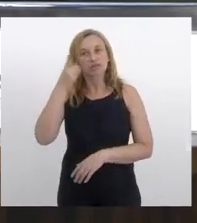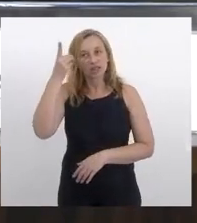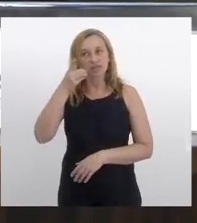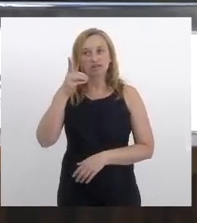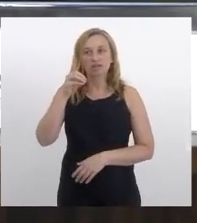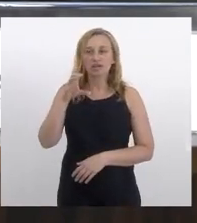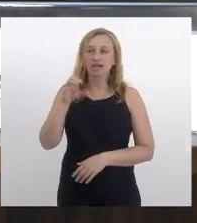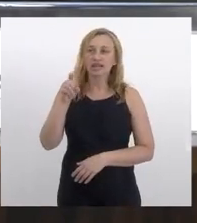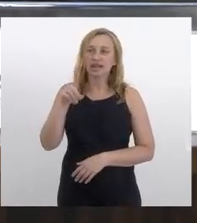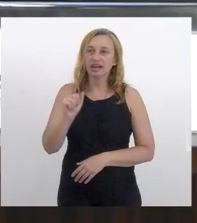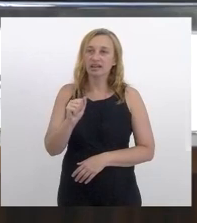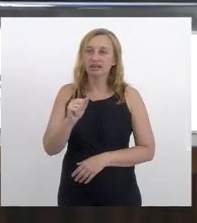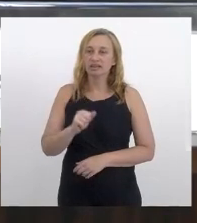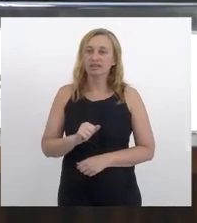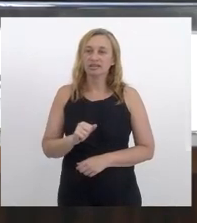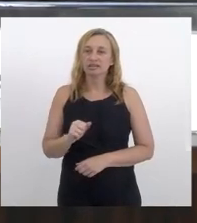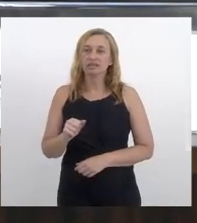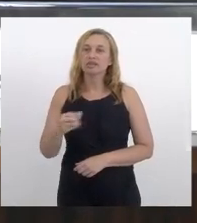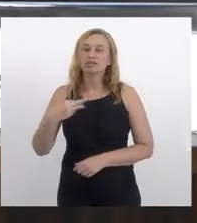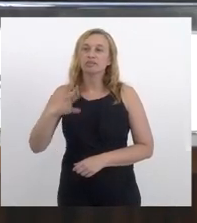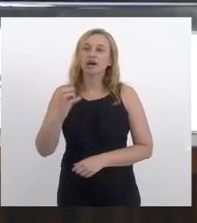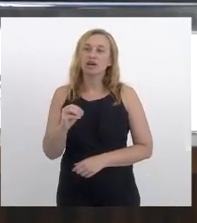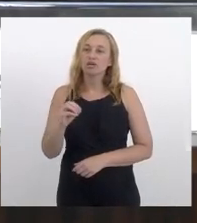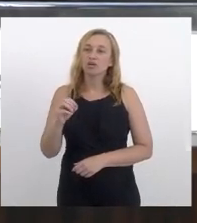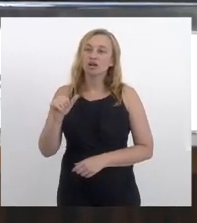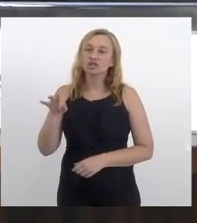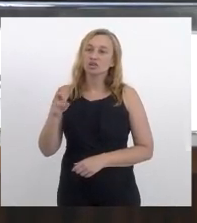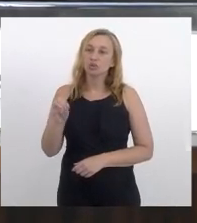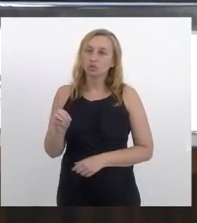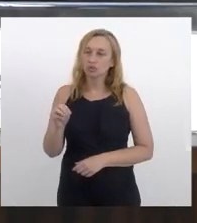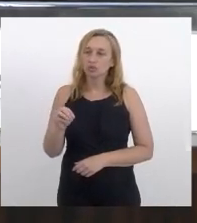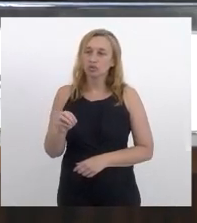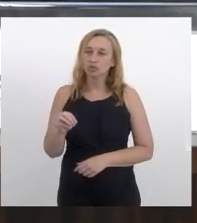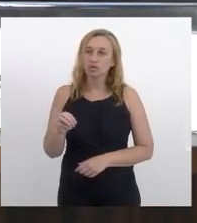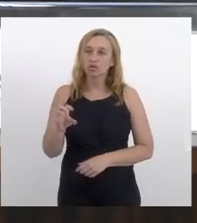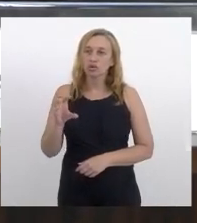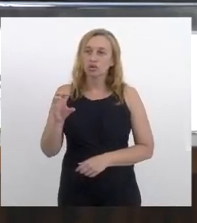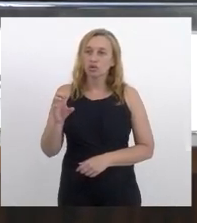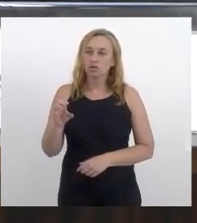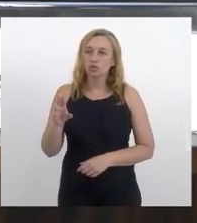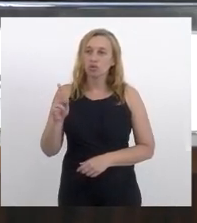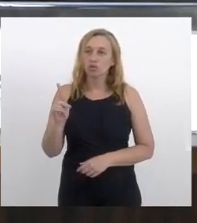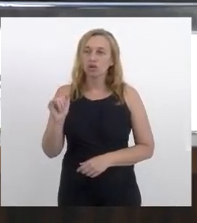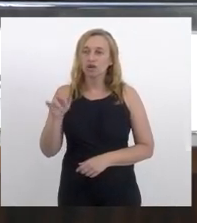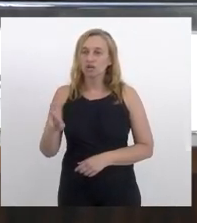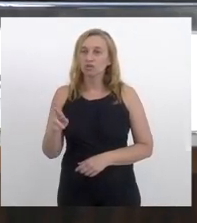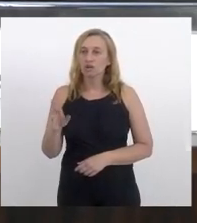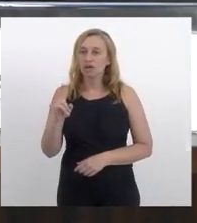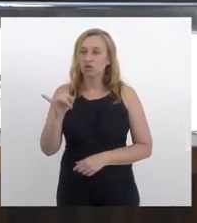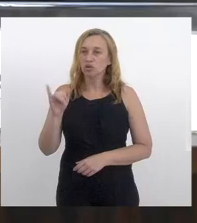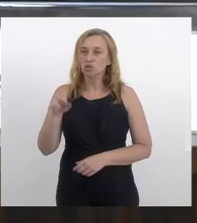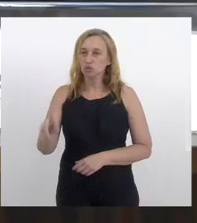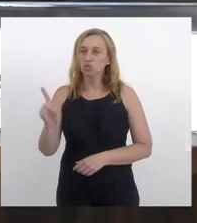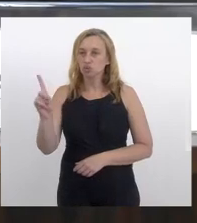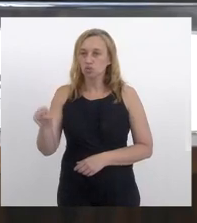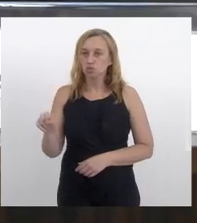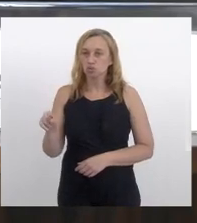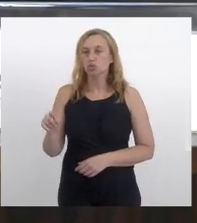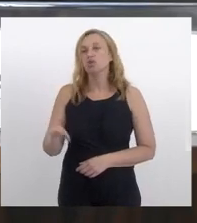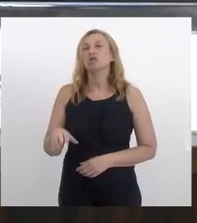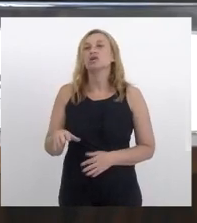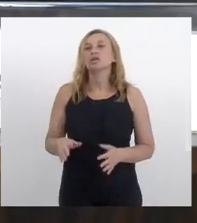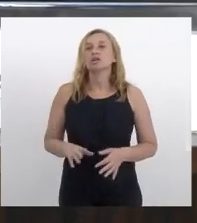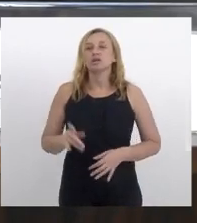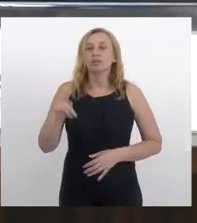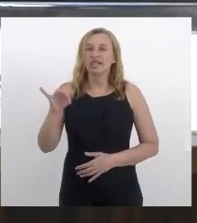Canella. Marco Antônio Teobaldo, curador. Ileu Molu Sum.